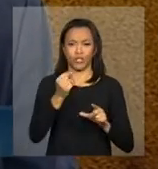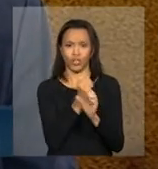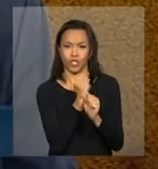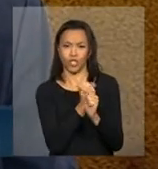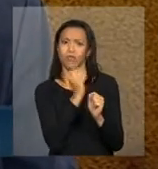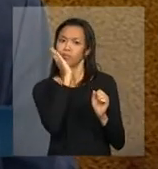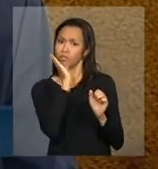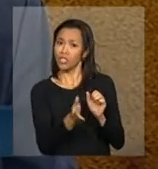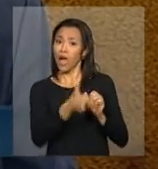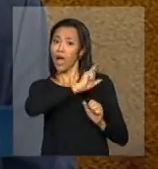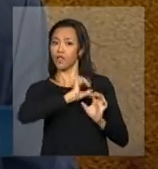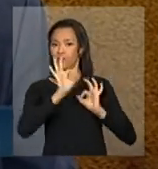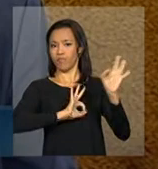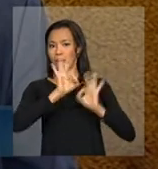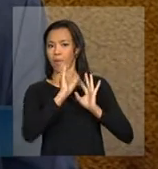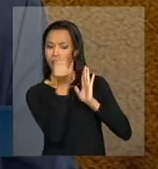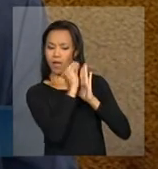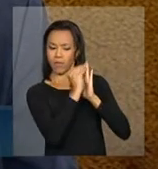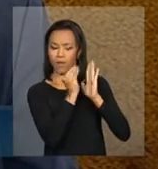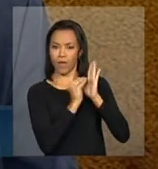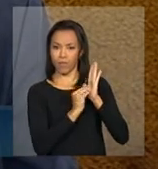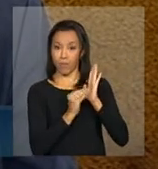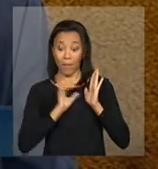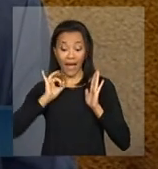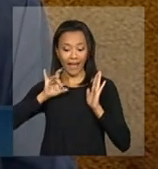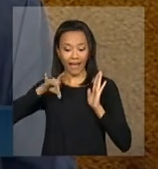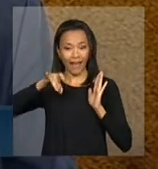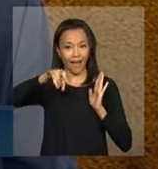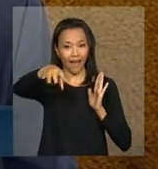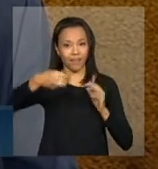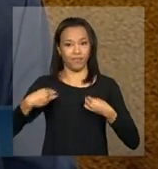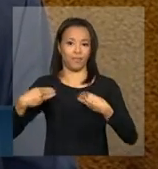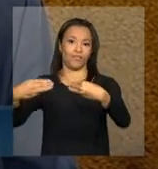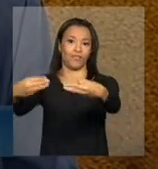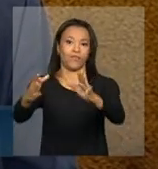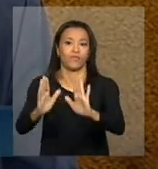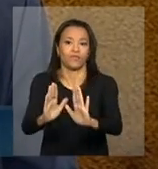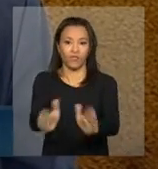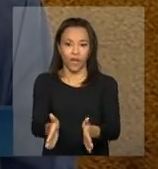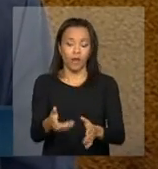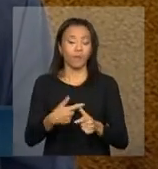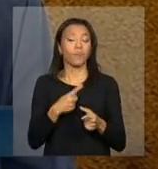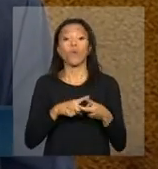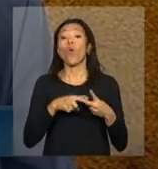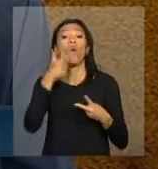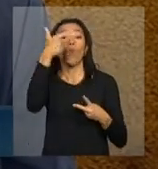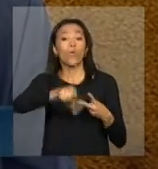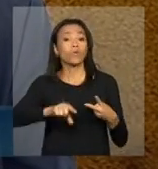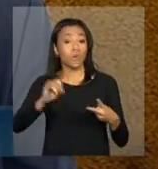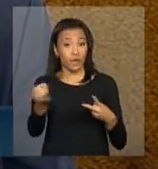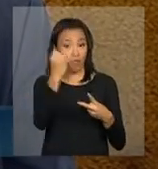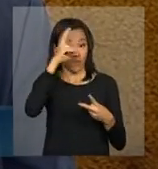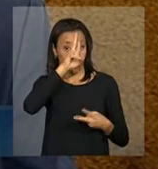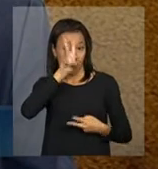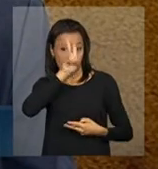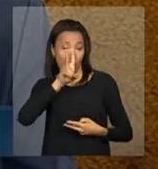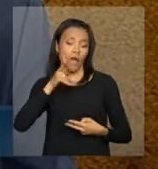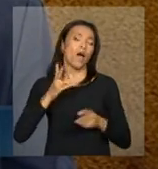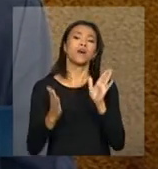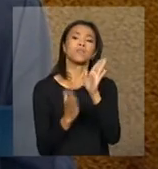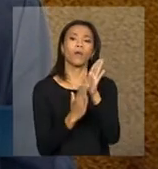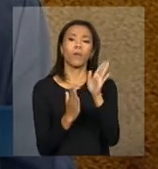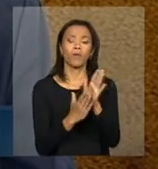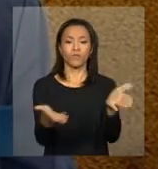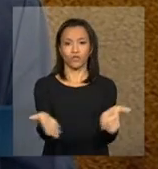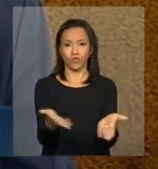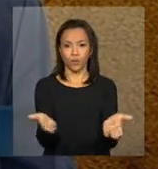estão previstos para cada ministério dentro das suas ações orçamentárias. Outro ponto também que é importante lembrar, as propostas que nós